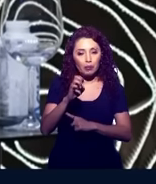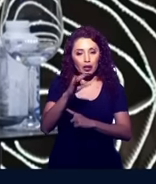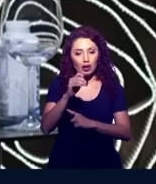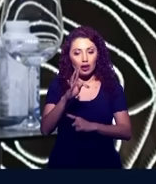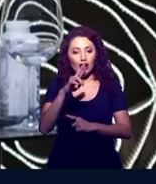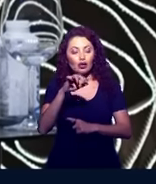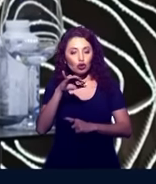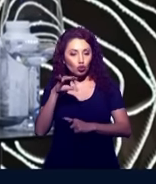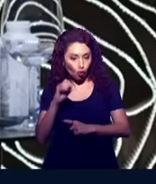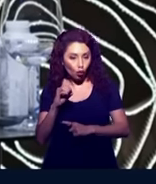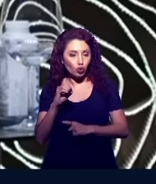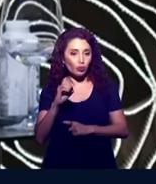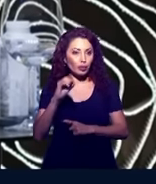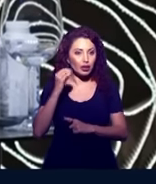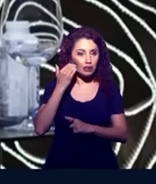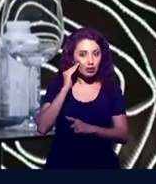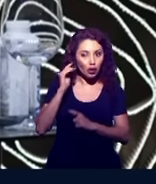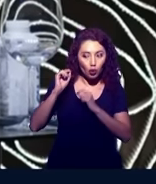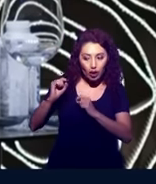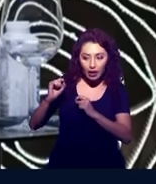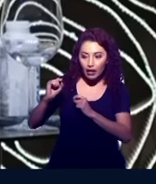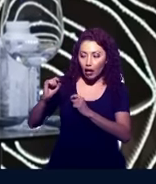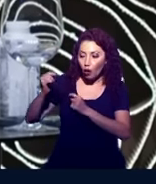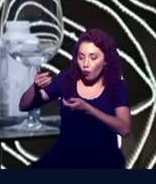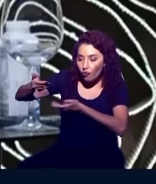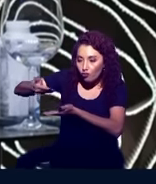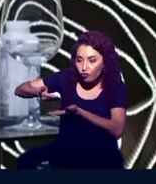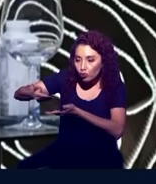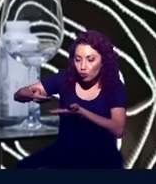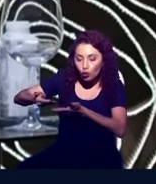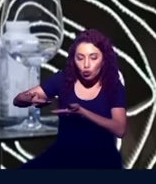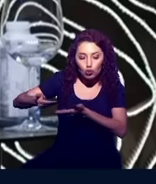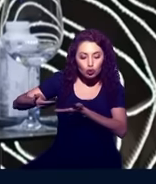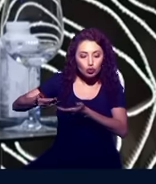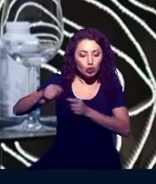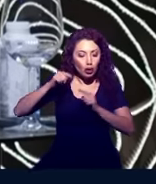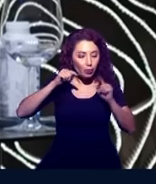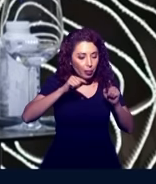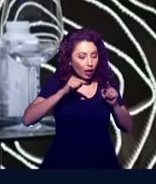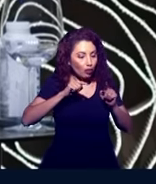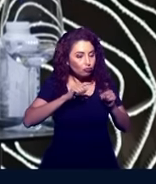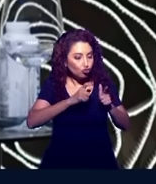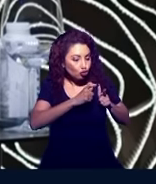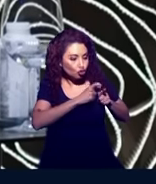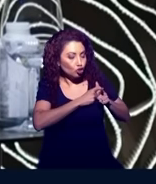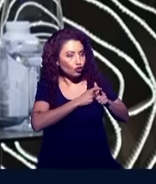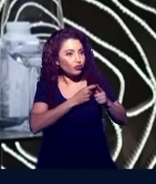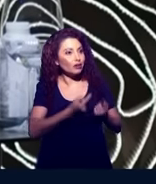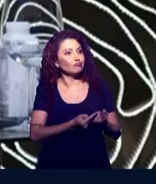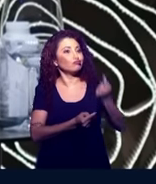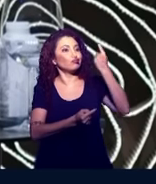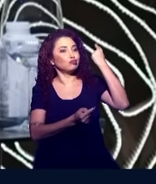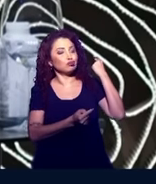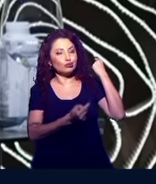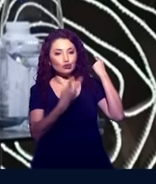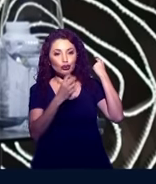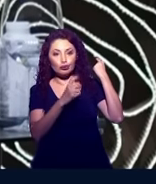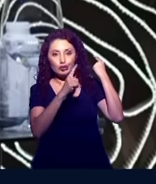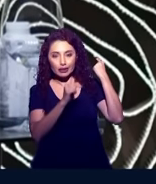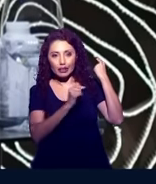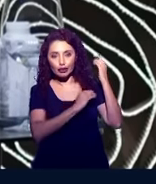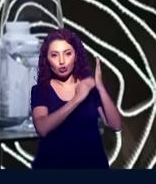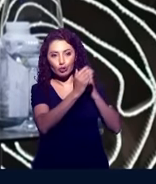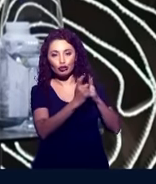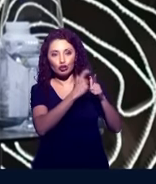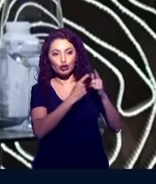fluxo daquilo que tá sendo abatido do fluxo para pagar um estoque de dívida que foi gerada por uma decisão de 2017